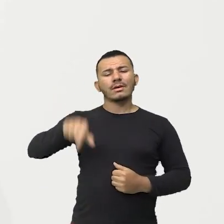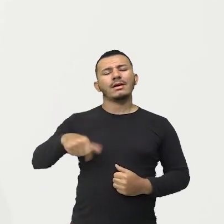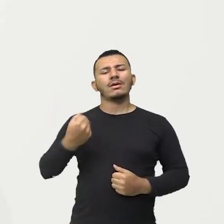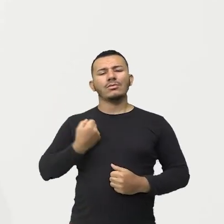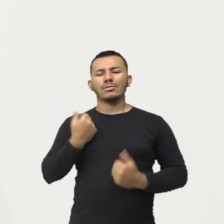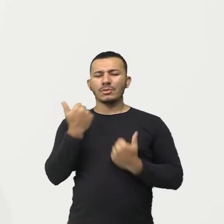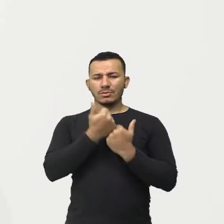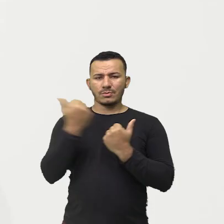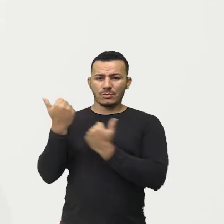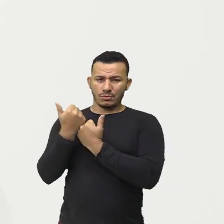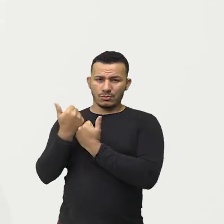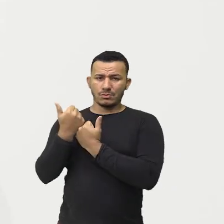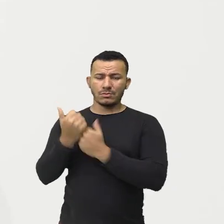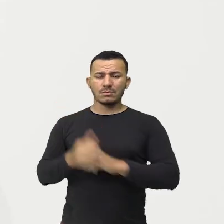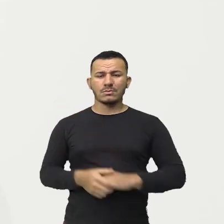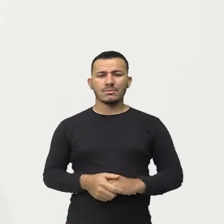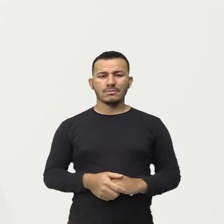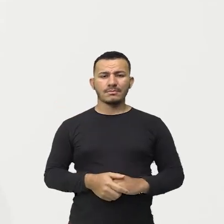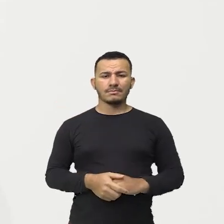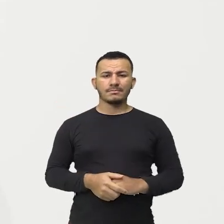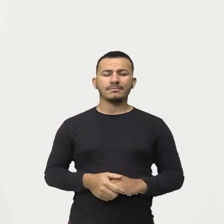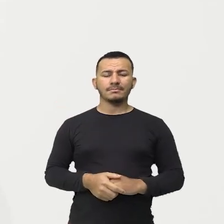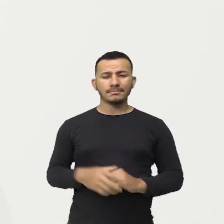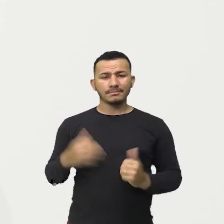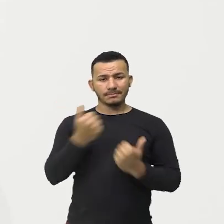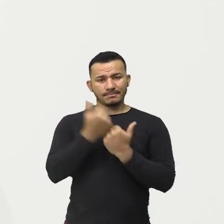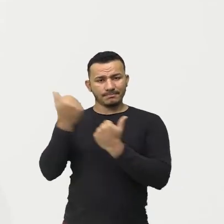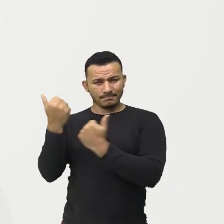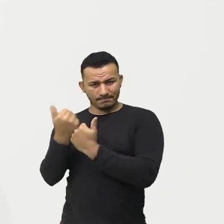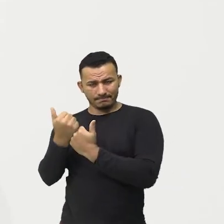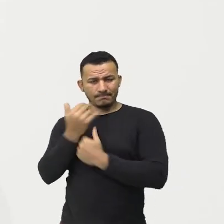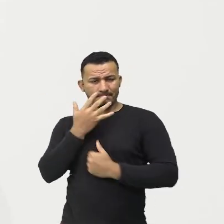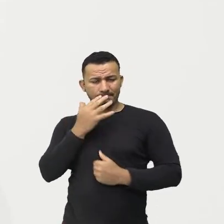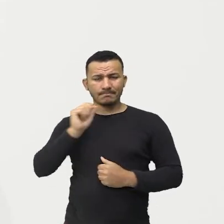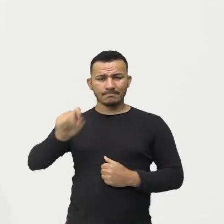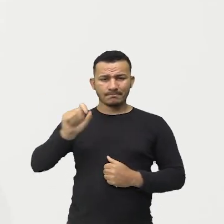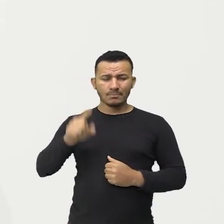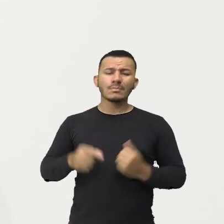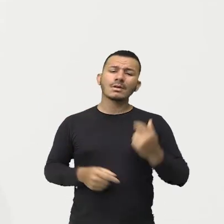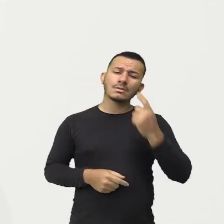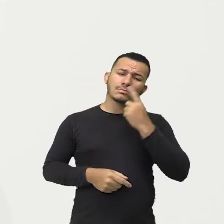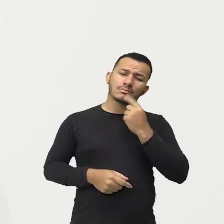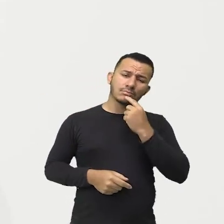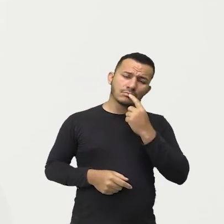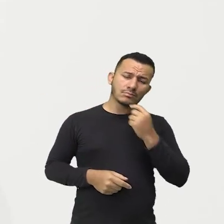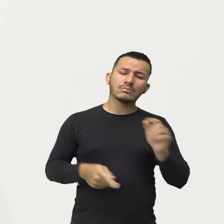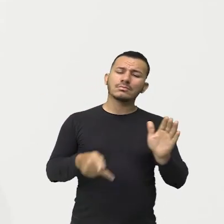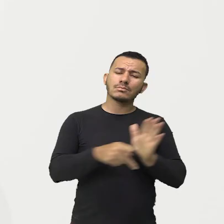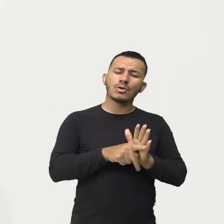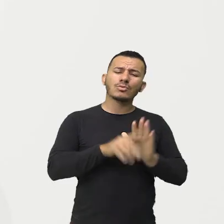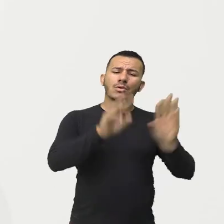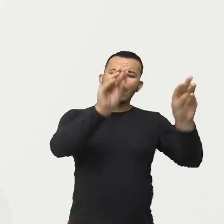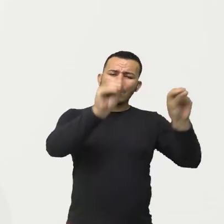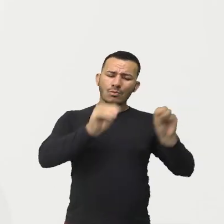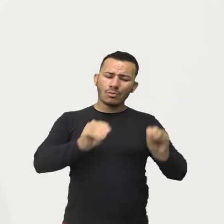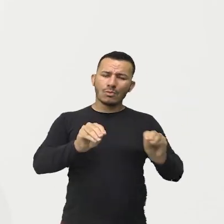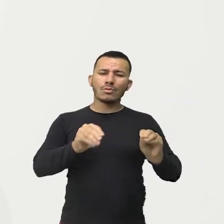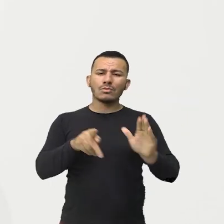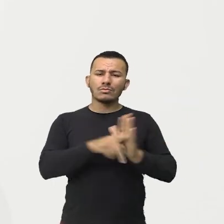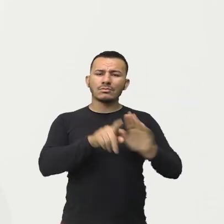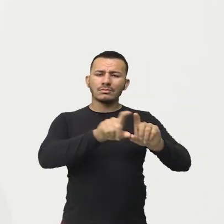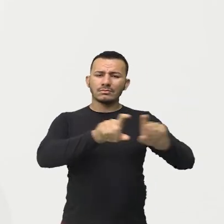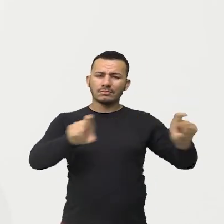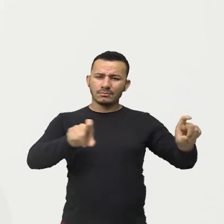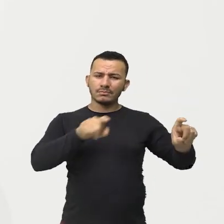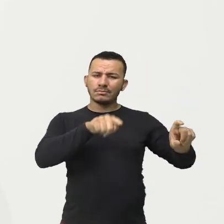você. Tudo que nós substituímos está de azul e o que está de vermelho foi o que a gente só repetiu da